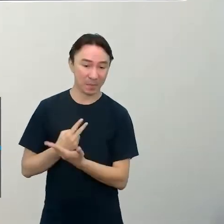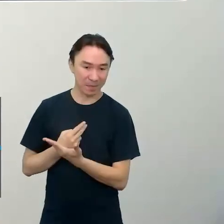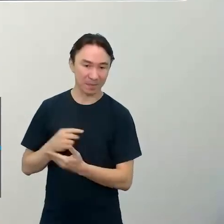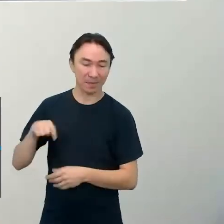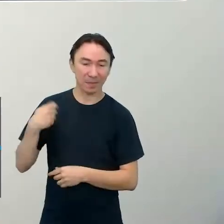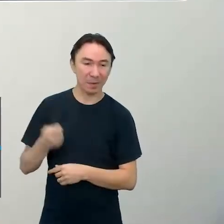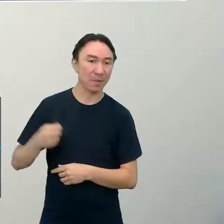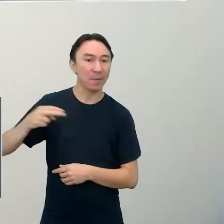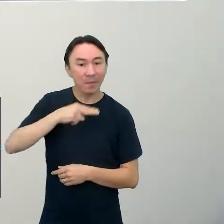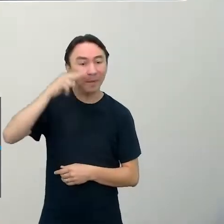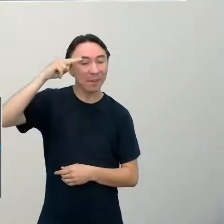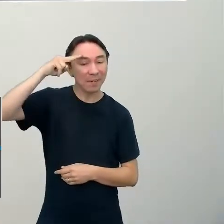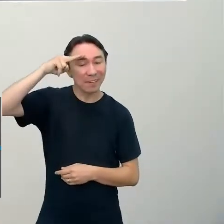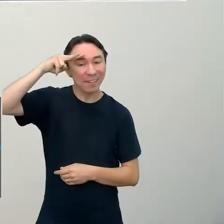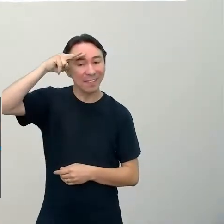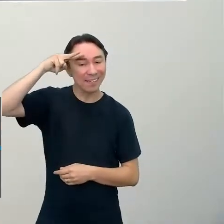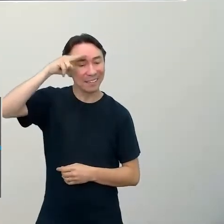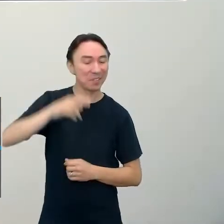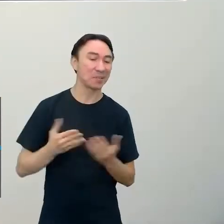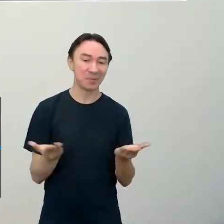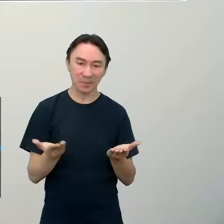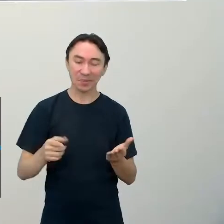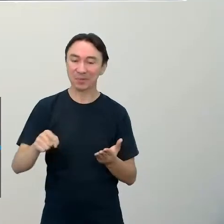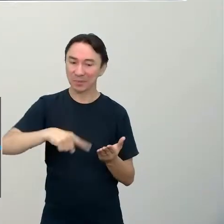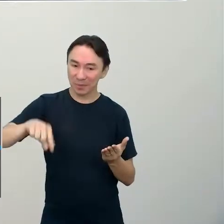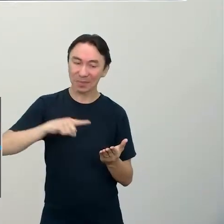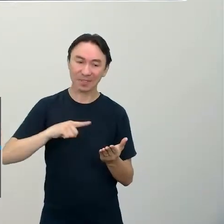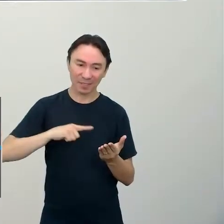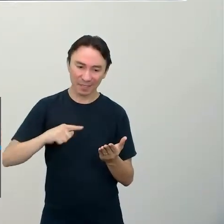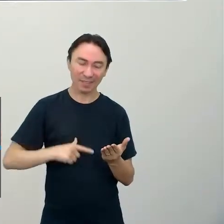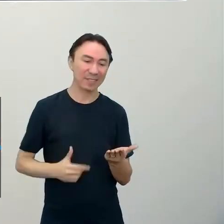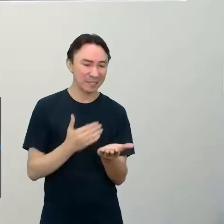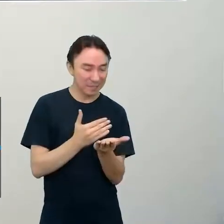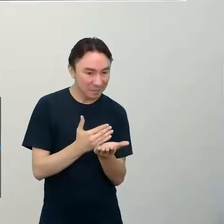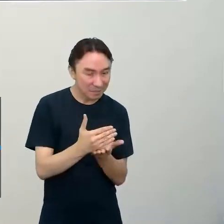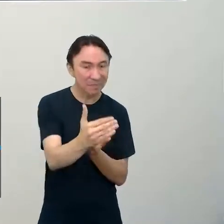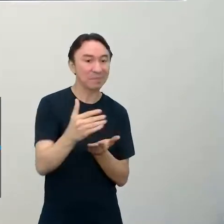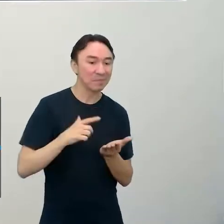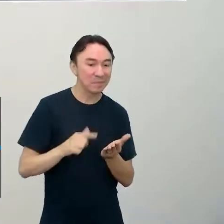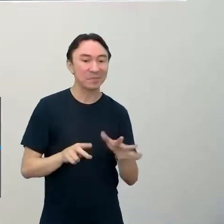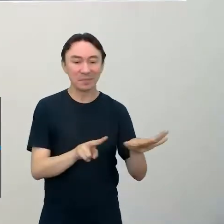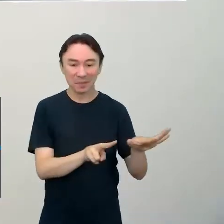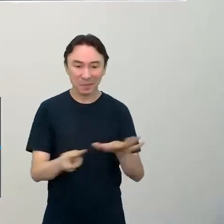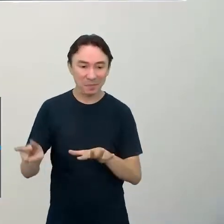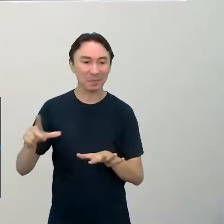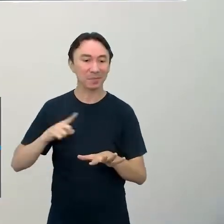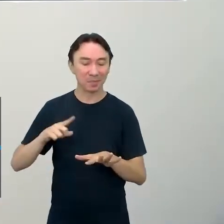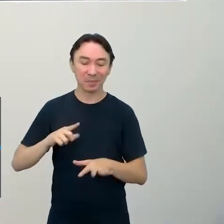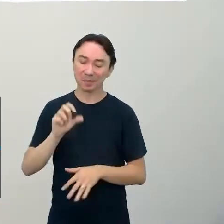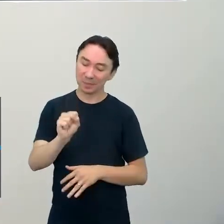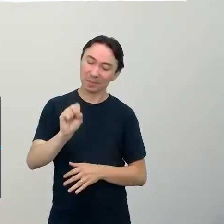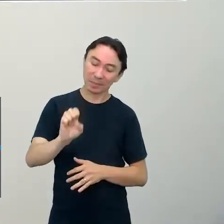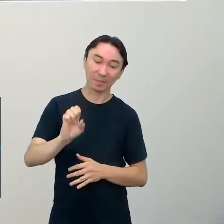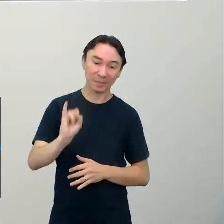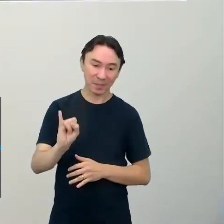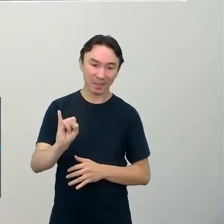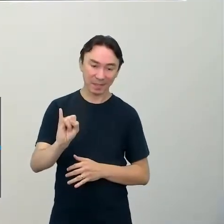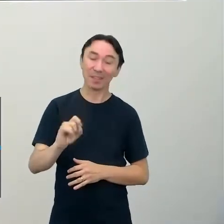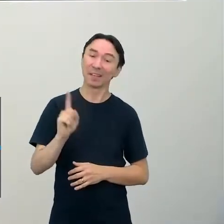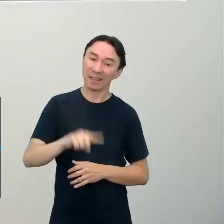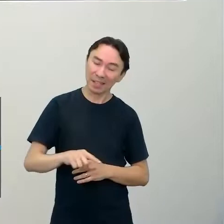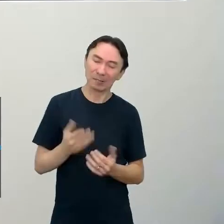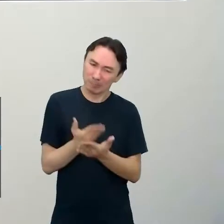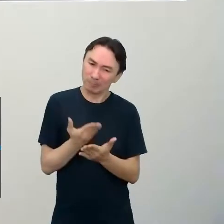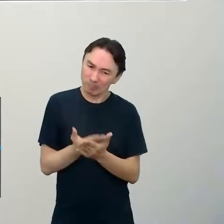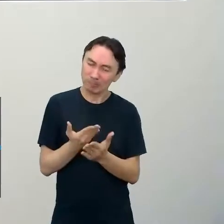vamos começar a nossa Semana de Estudos Intensivos. Essa vai ser uma aula de primeira parte, nós teremos dois vídeos